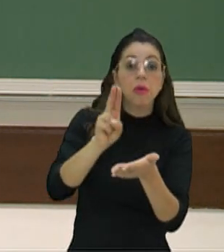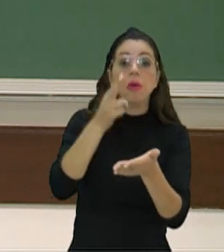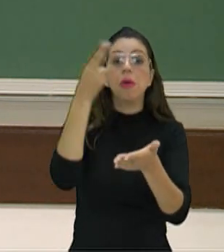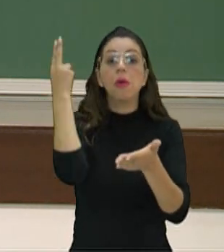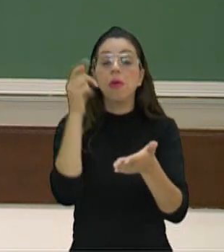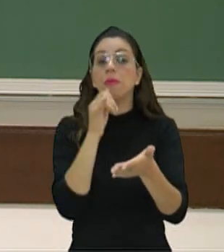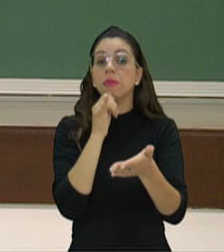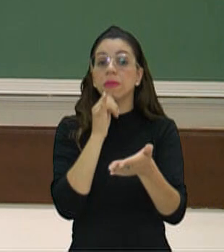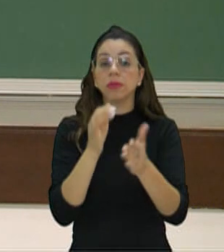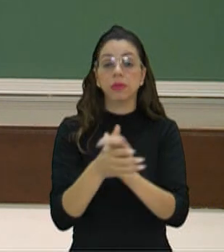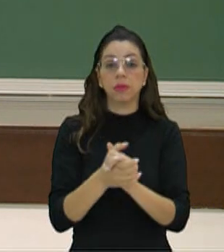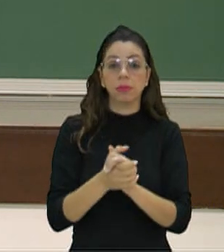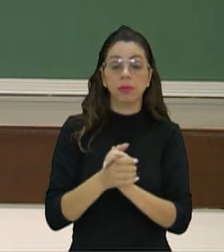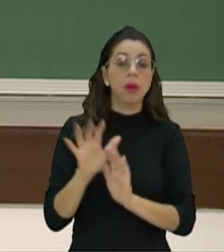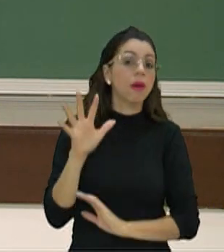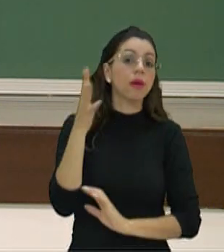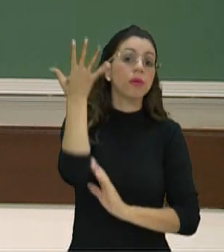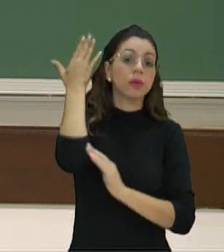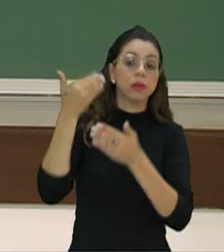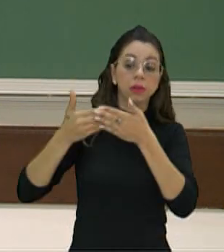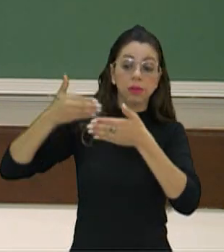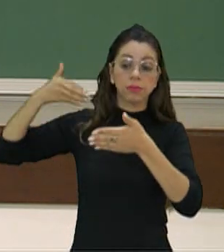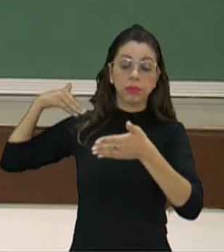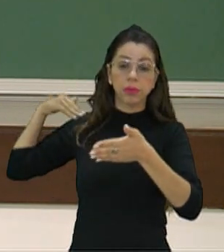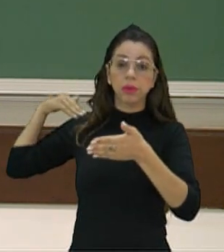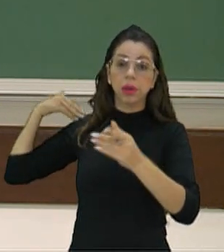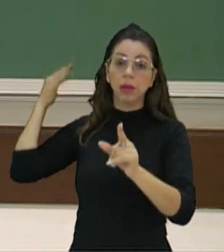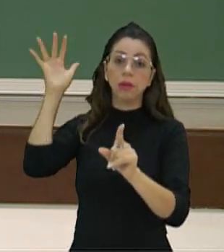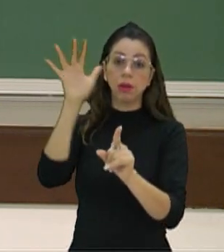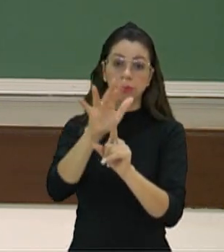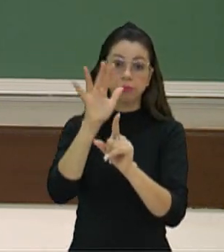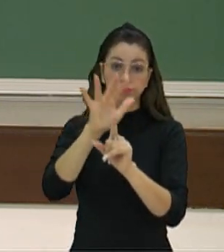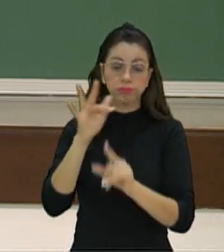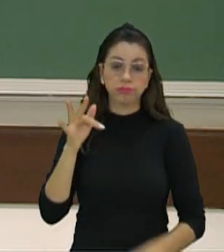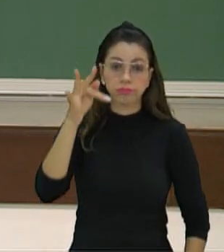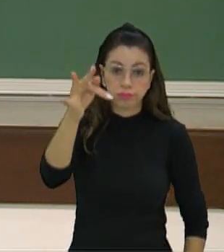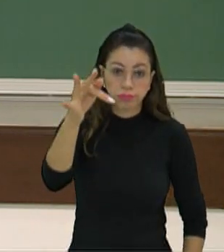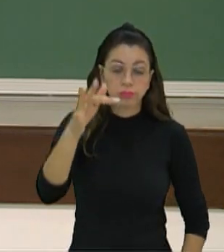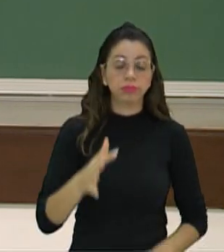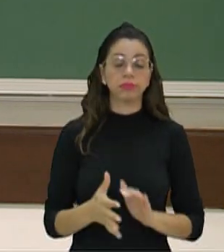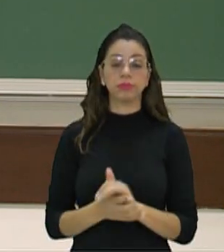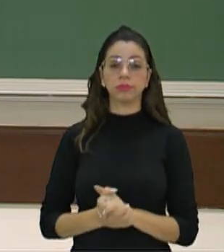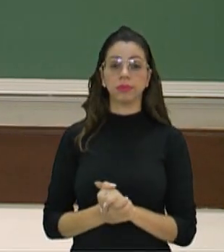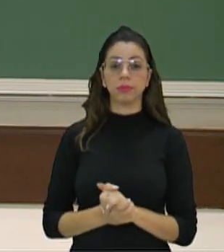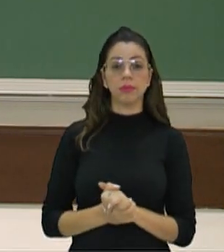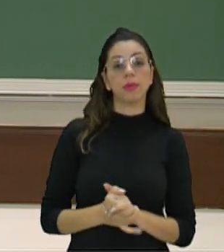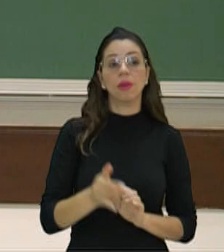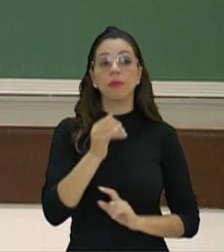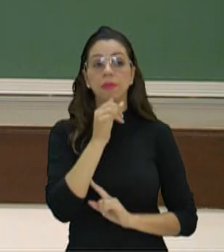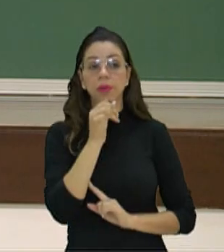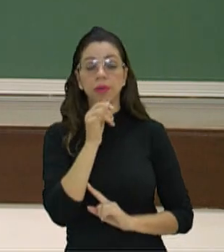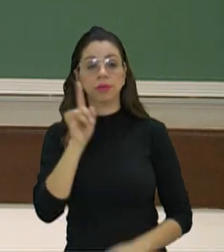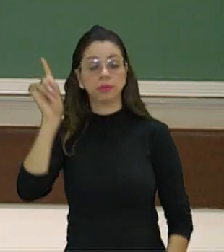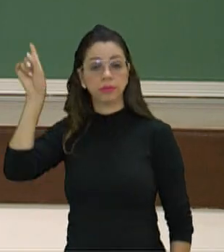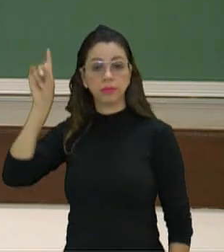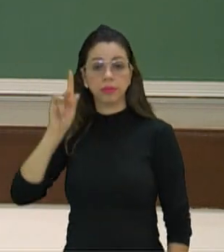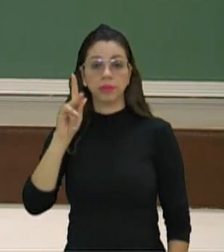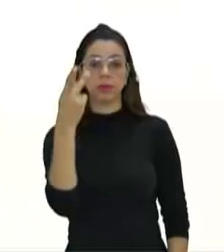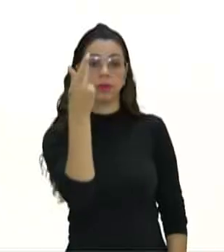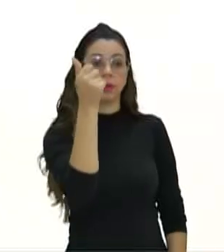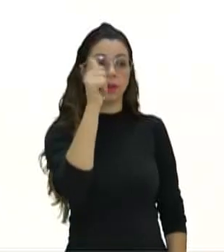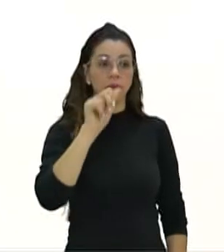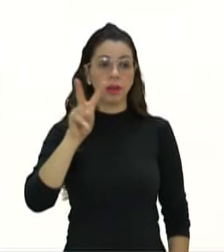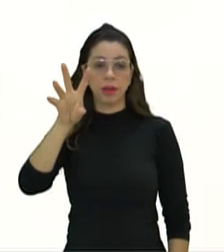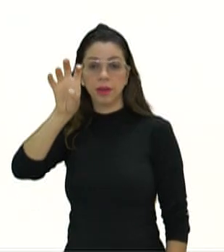você vê o resultado dela no presente. Sobre a estrutura, lembra, né, que a gente usa o have e o has